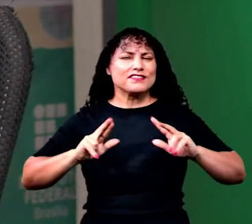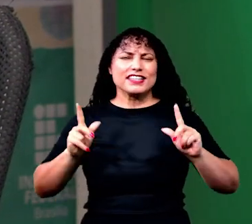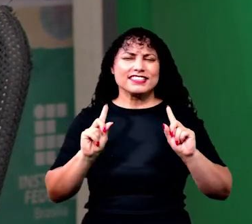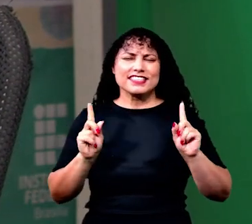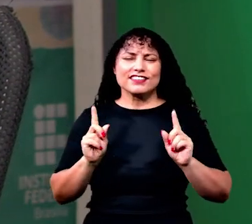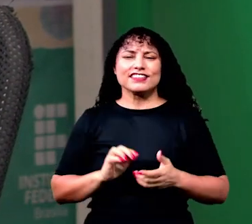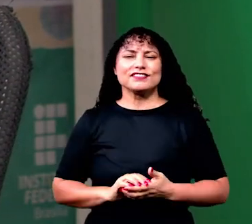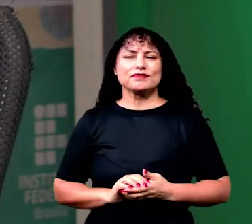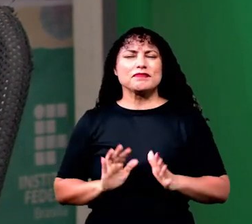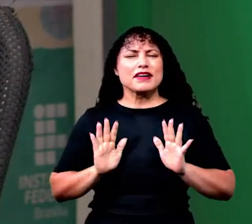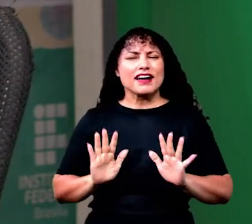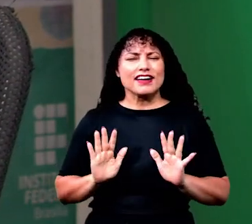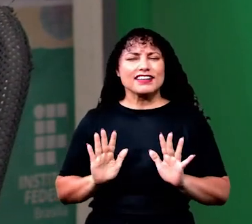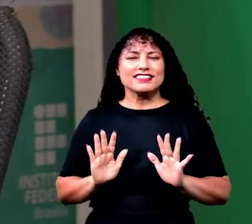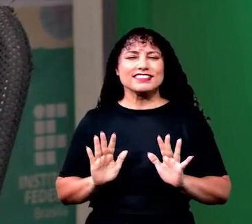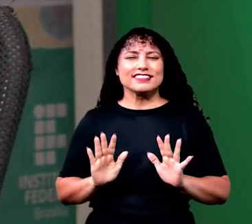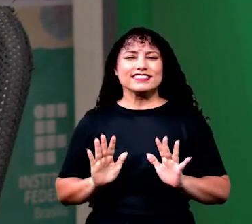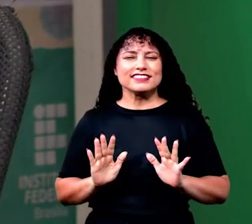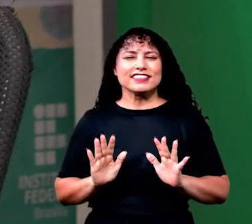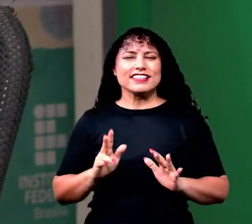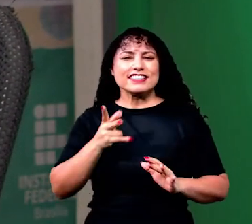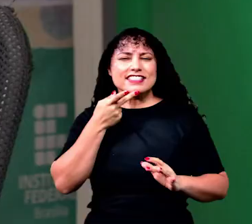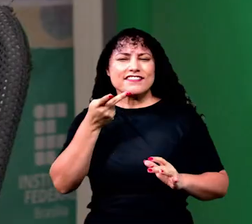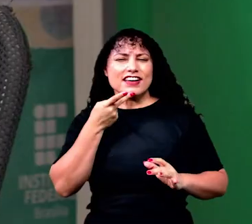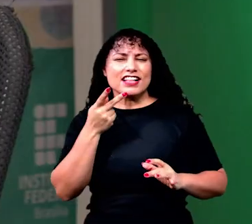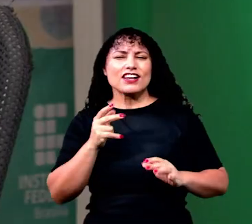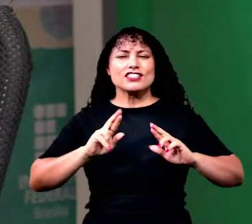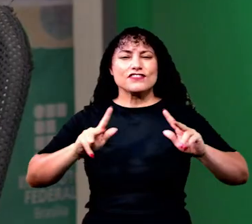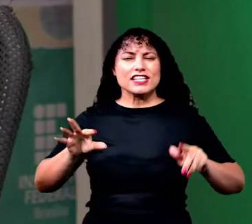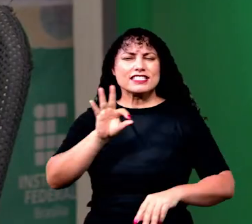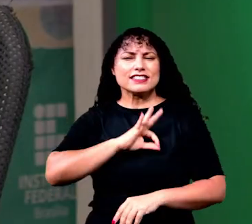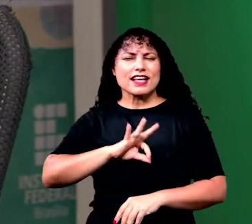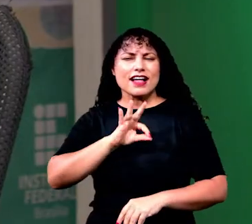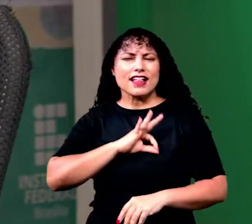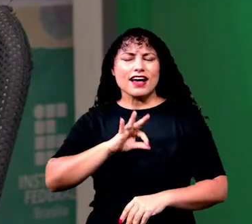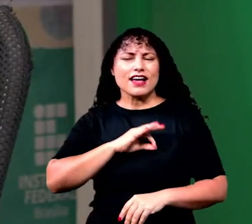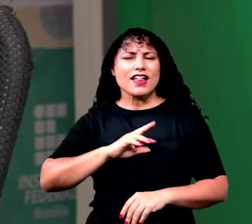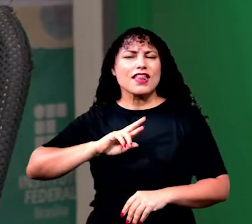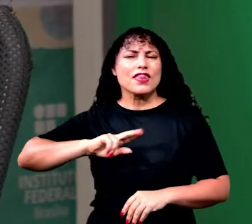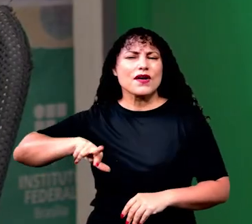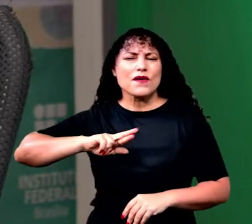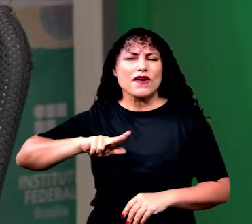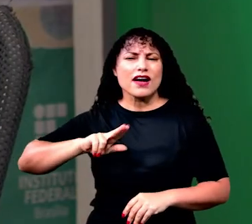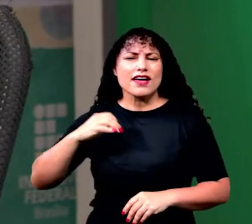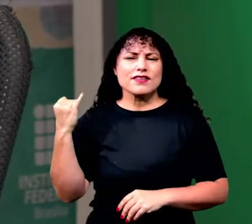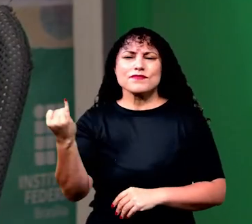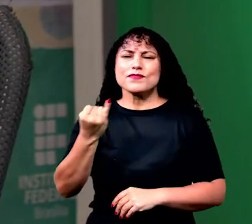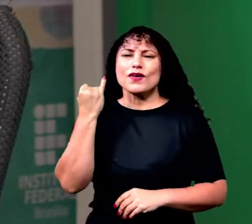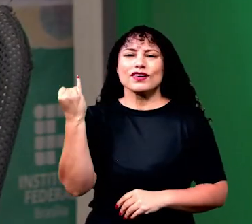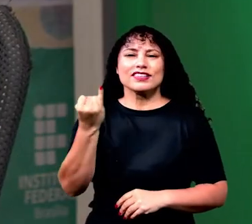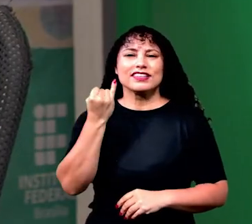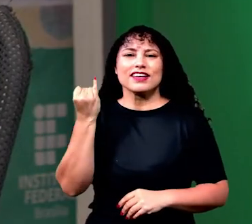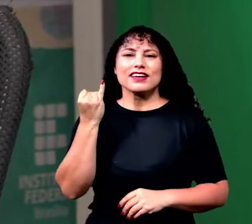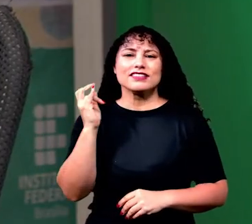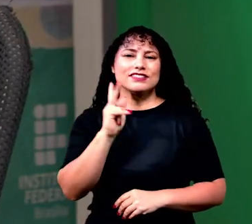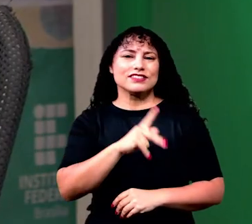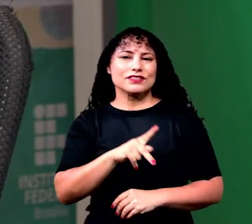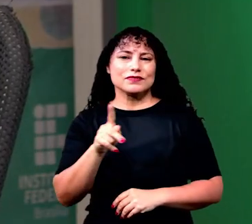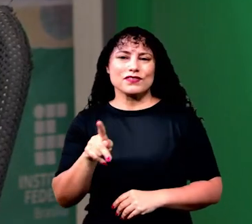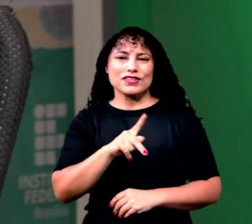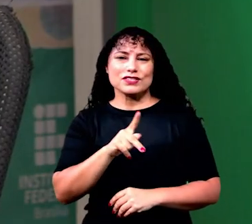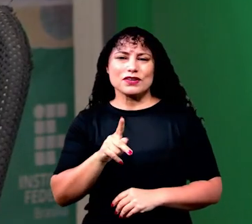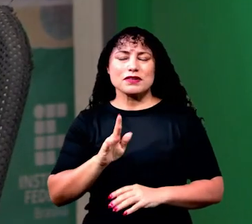os diferenciais, mas, você disse que a diferença salarial não é muito importante na questão